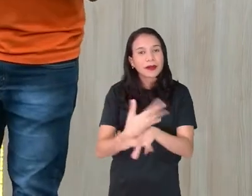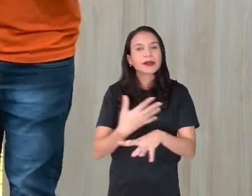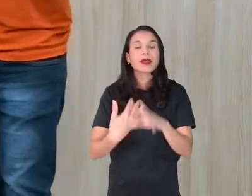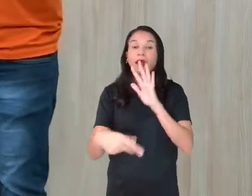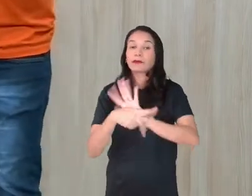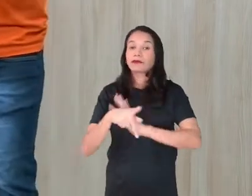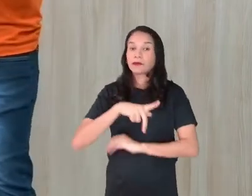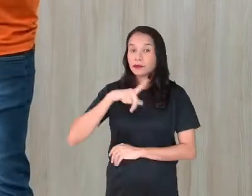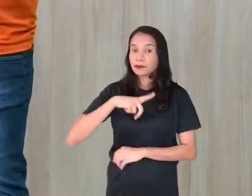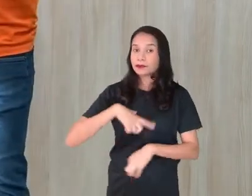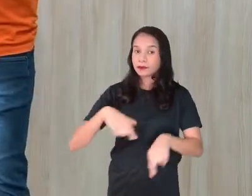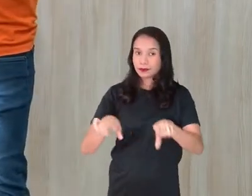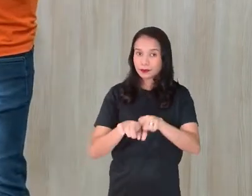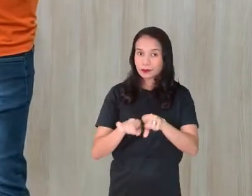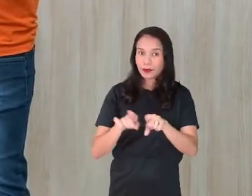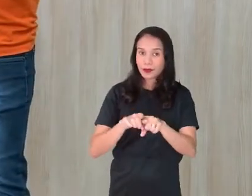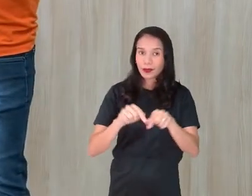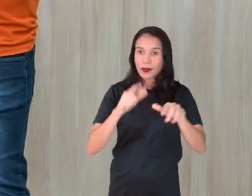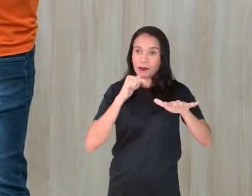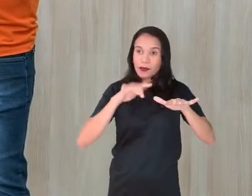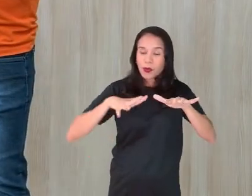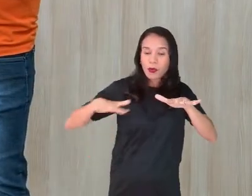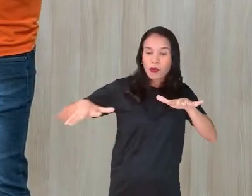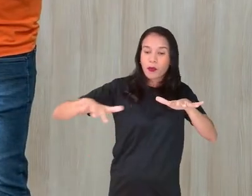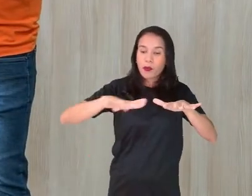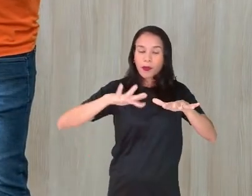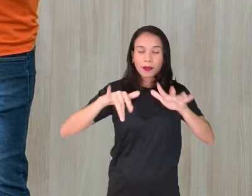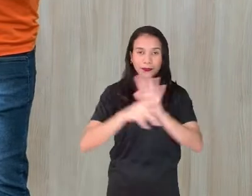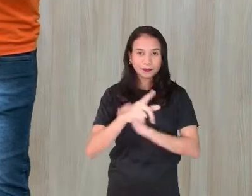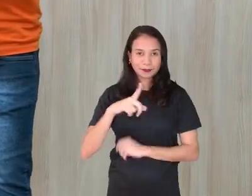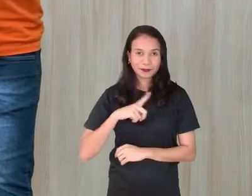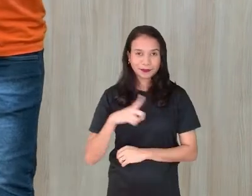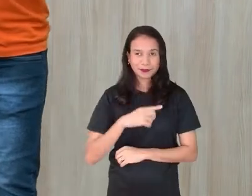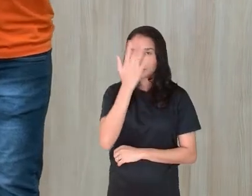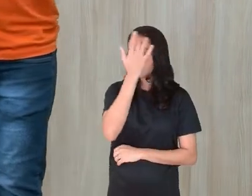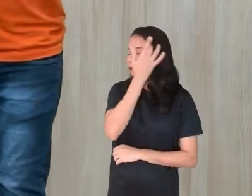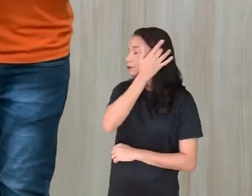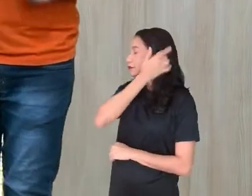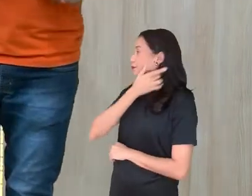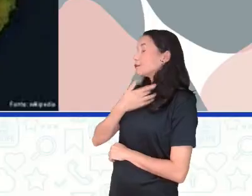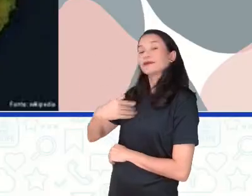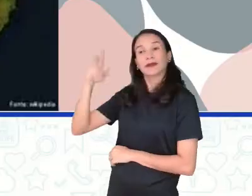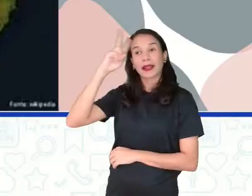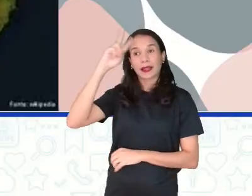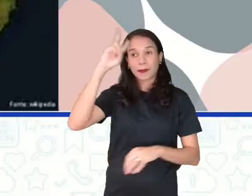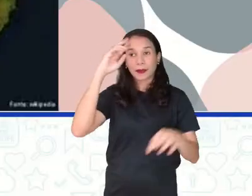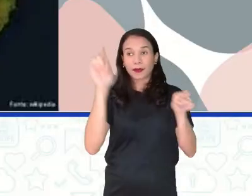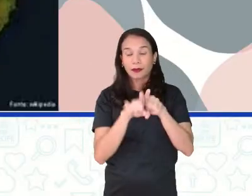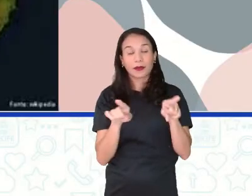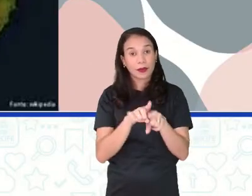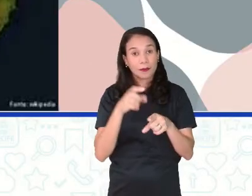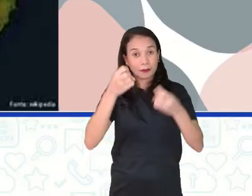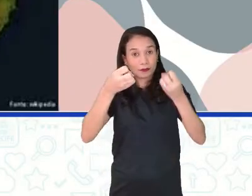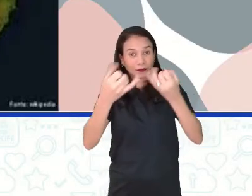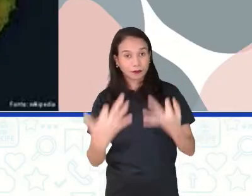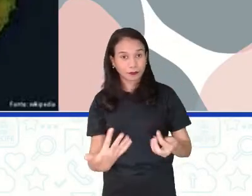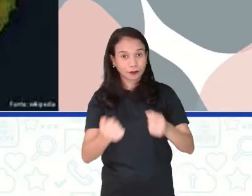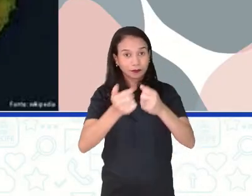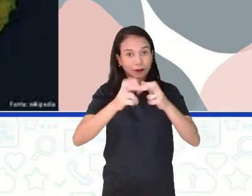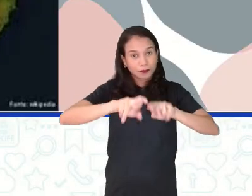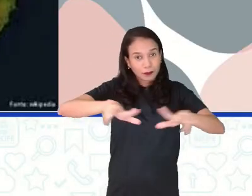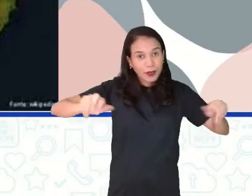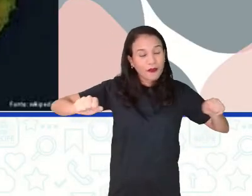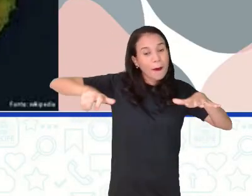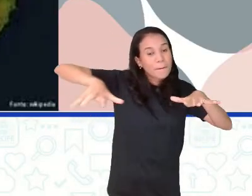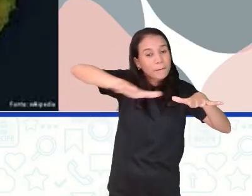a planície fluvio-maria que a gente tem aqui, né? Lembrando aqui também, eu falei de outras